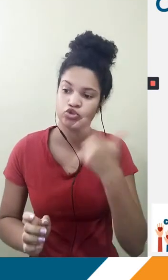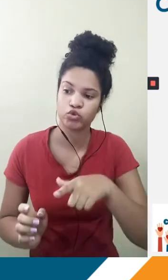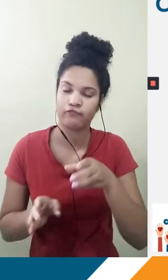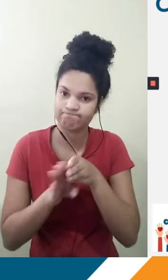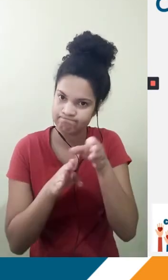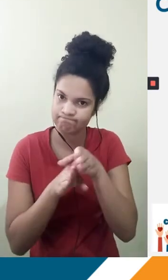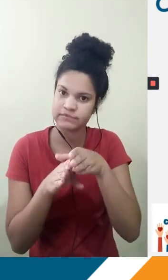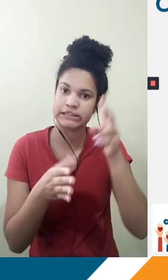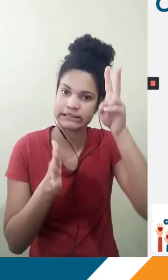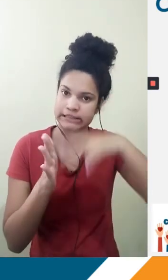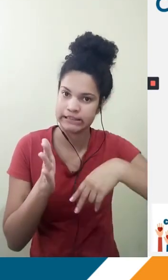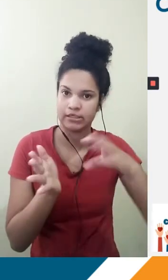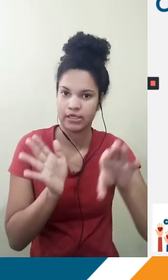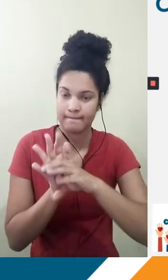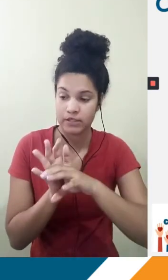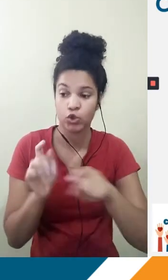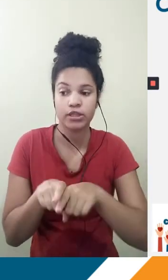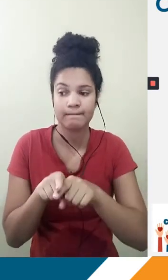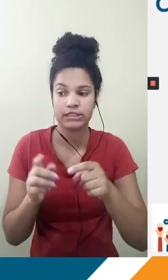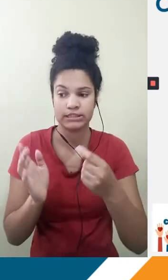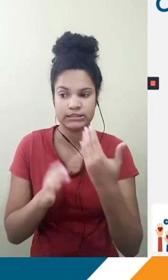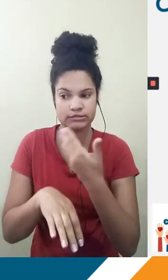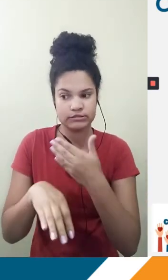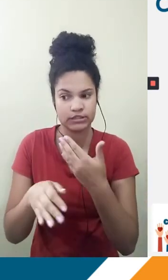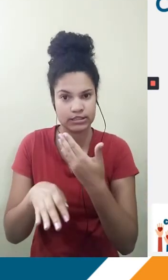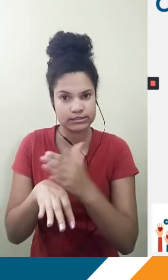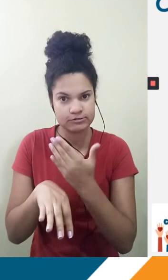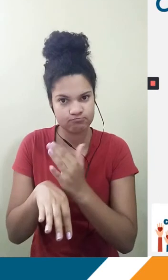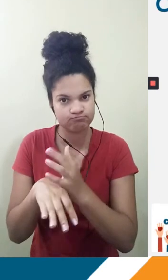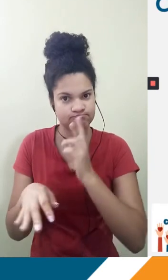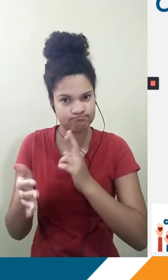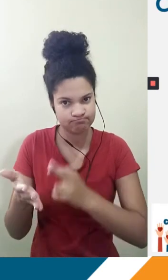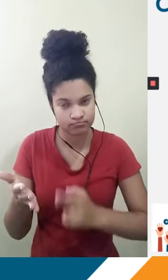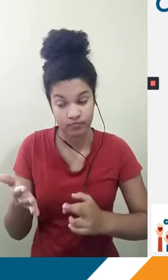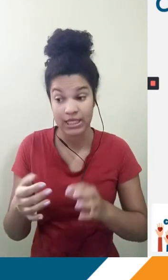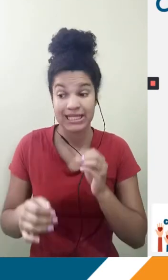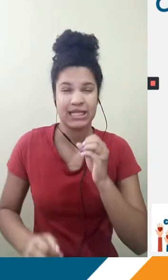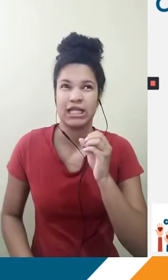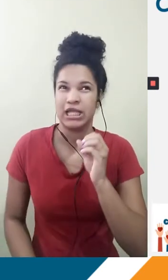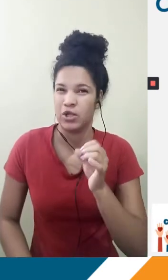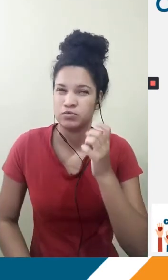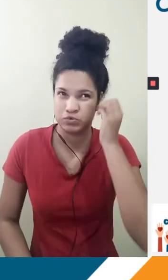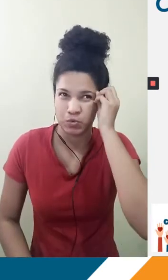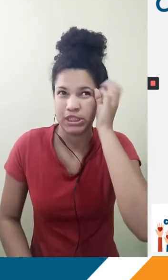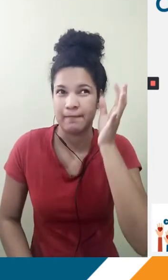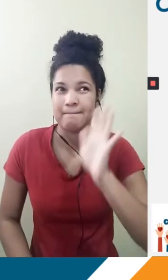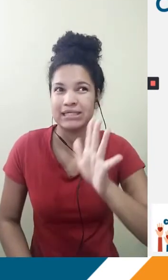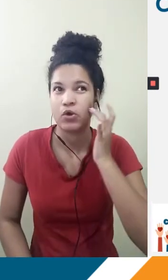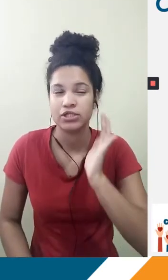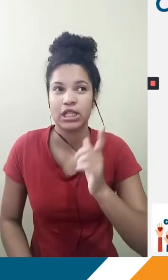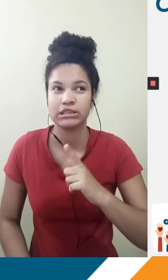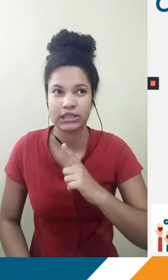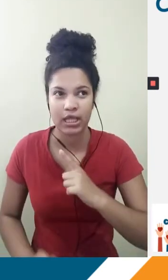dos capítulos. Tem, se eu não estou enganado, exercícios falando sobre osmose, que é um tipo de difusão,